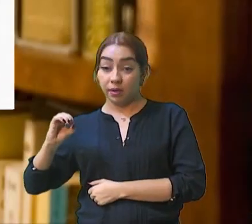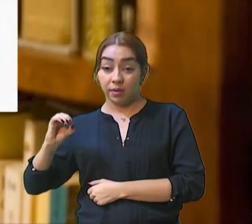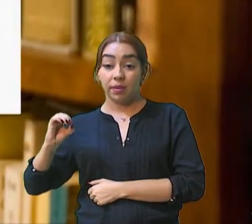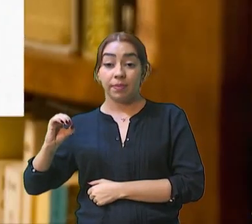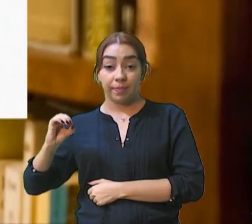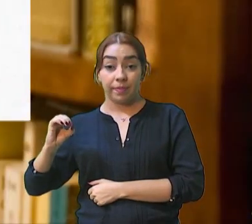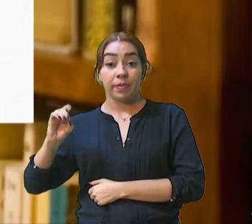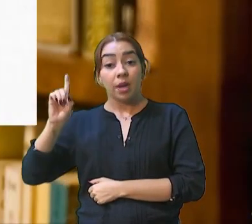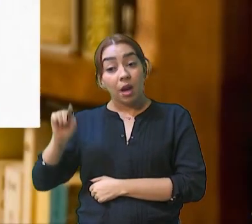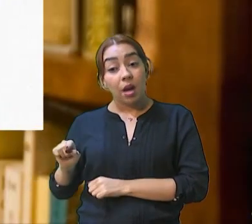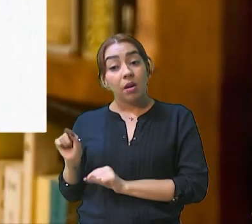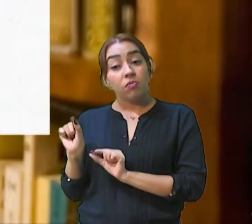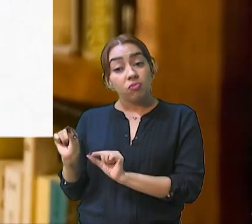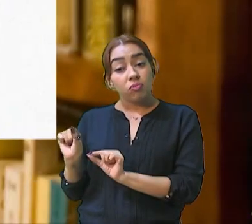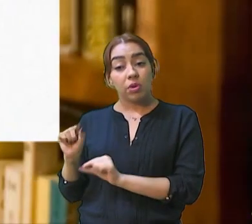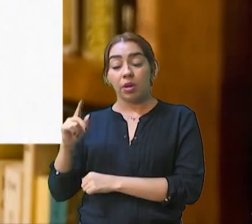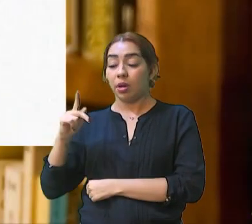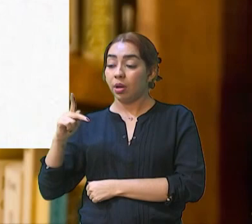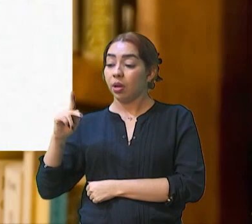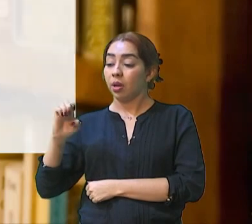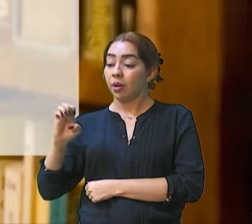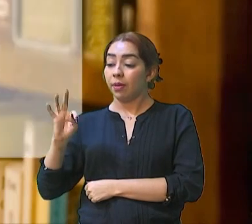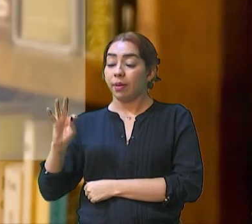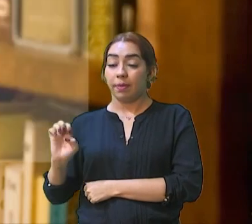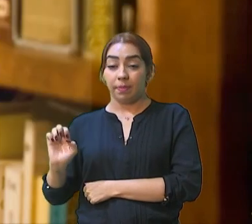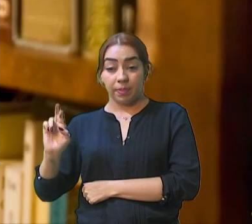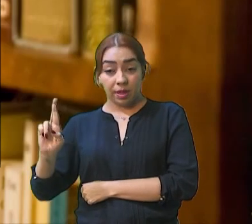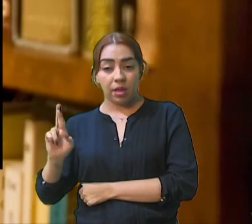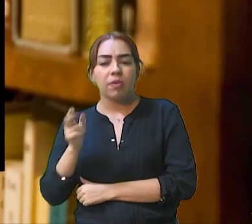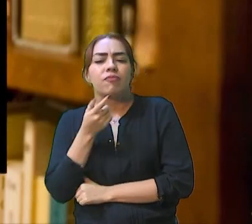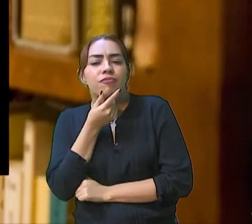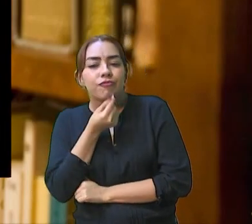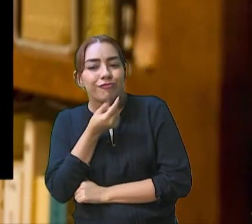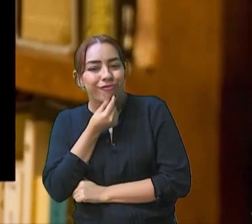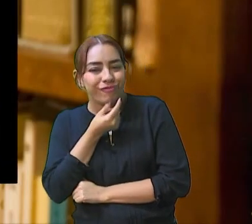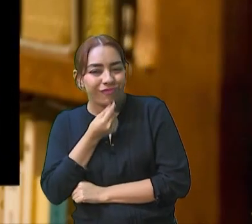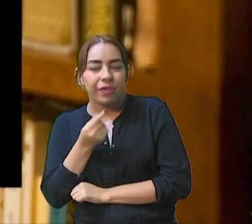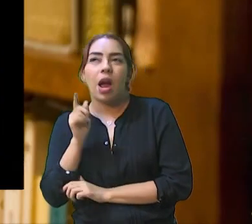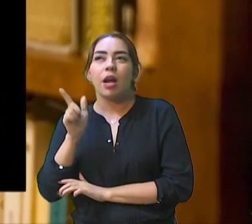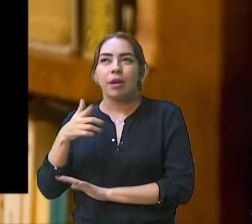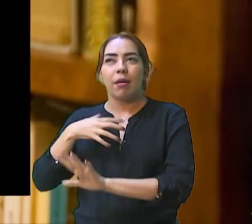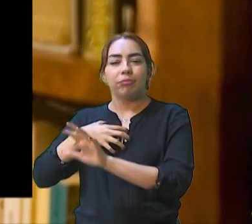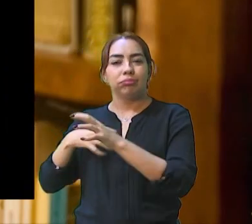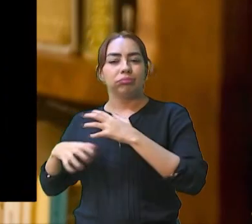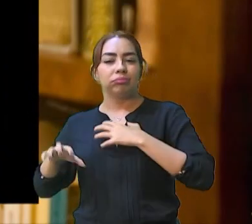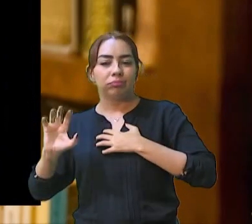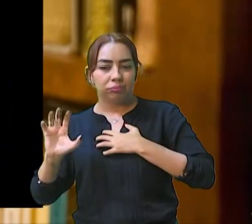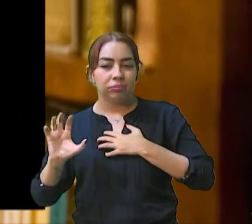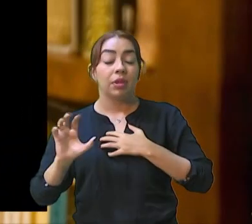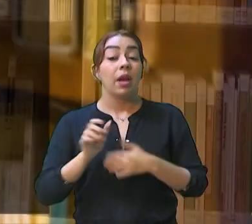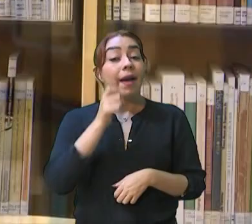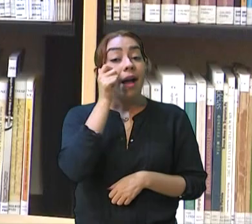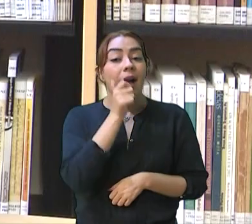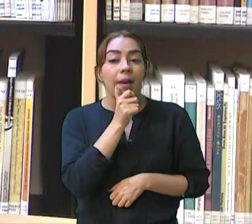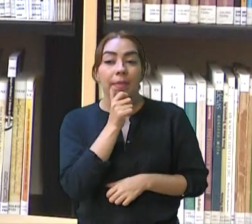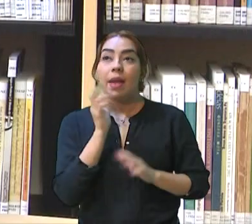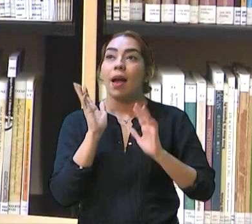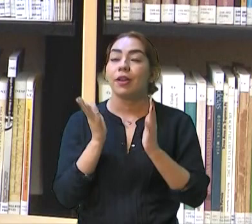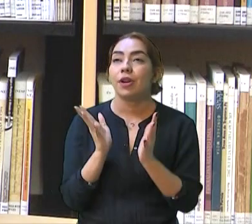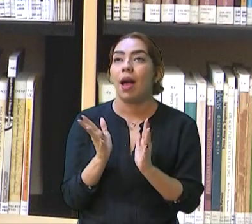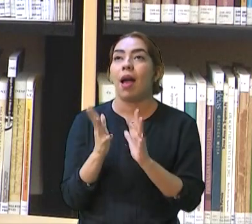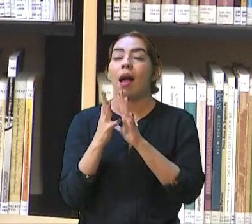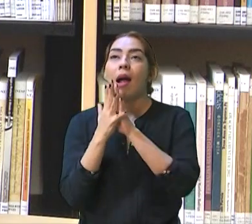o Peter Parker como sendo elas, os meninos, e a Gwen Stacy como sendo a namorada. Quando mataram a